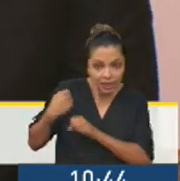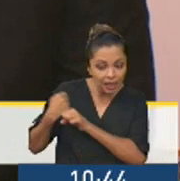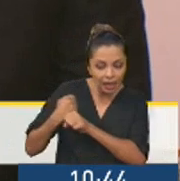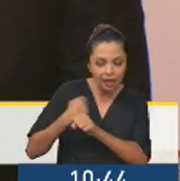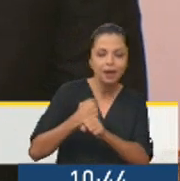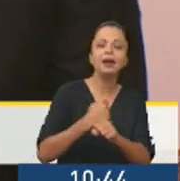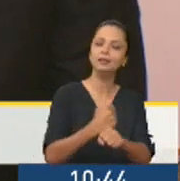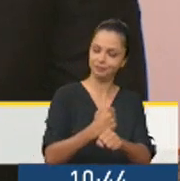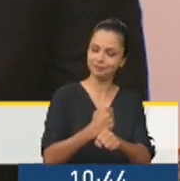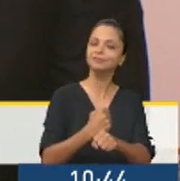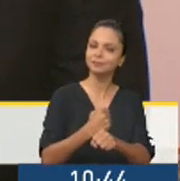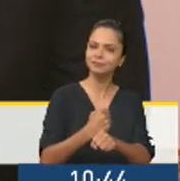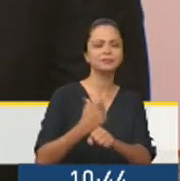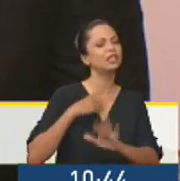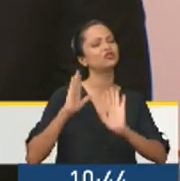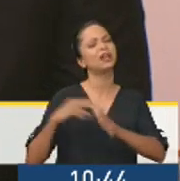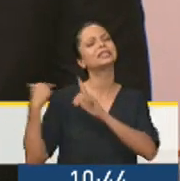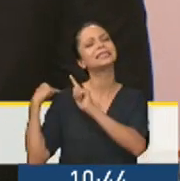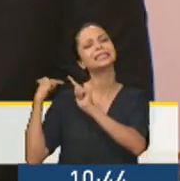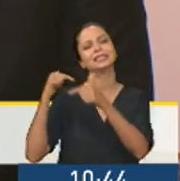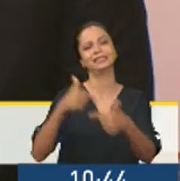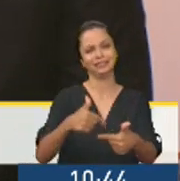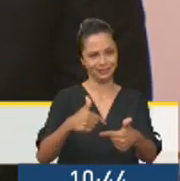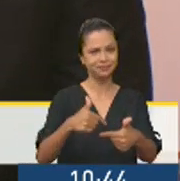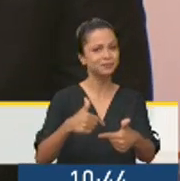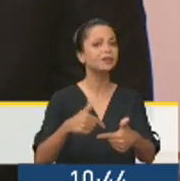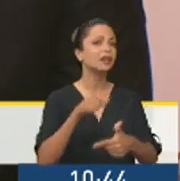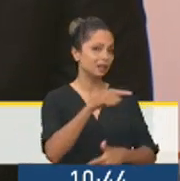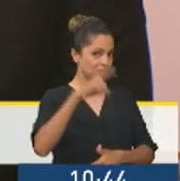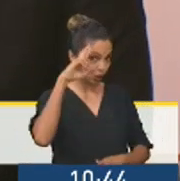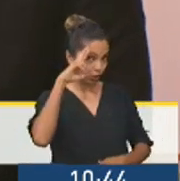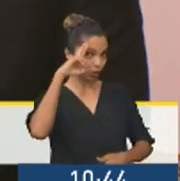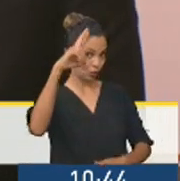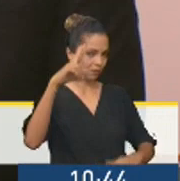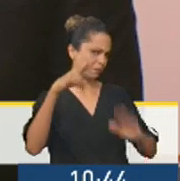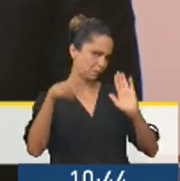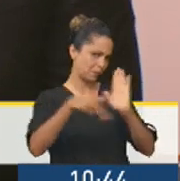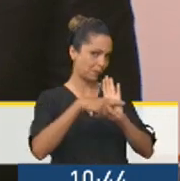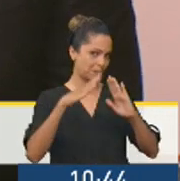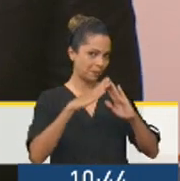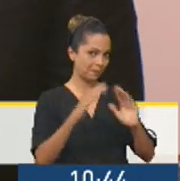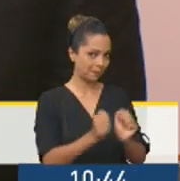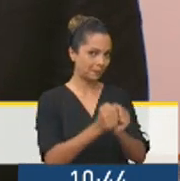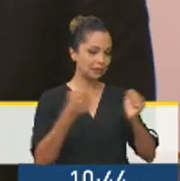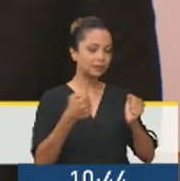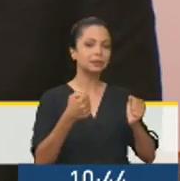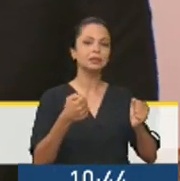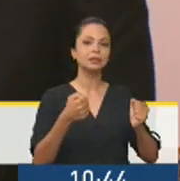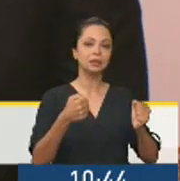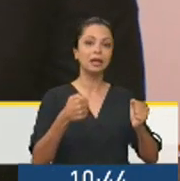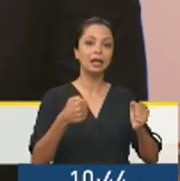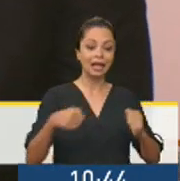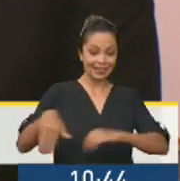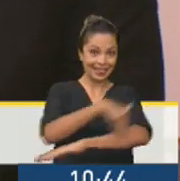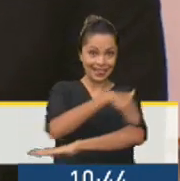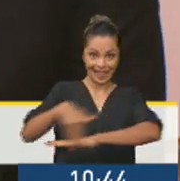é pegar a farinha... Os donos dessas panificadoras, eles pegam a farinha e jogam assim na calçada, todo dia de